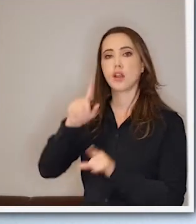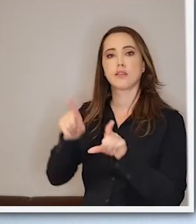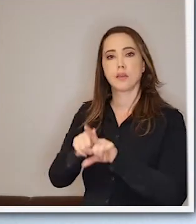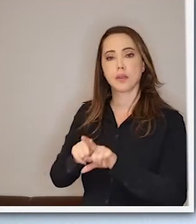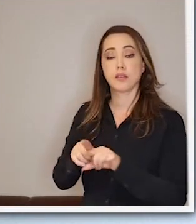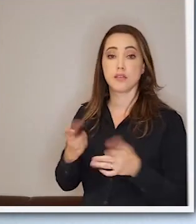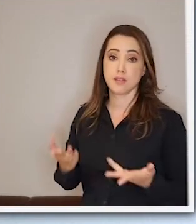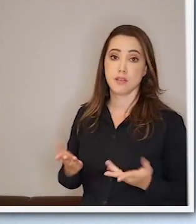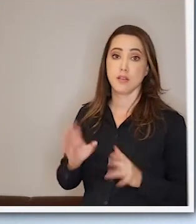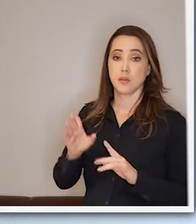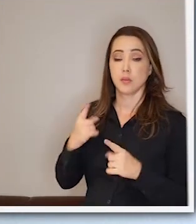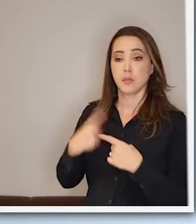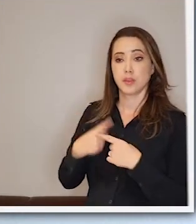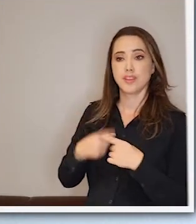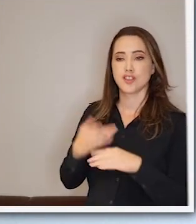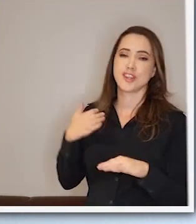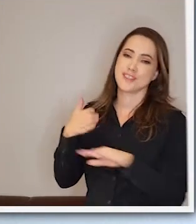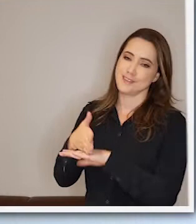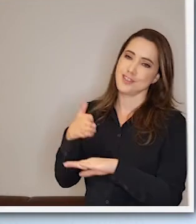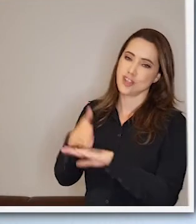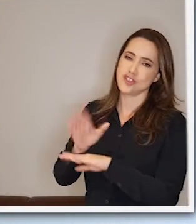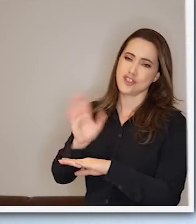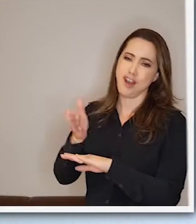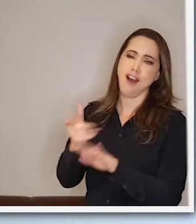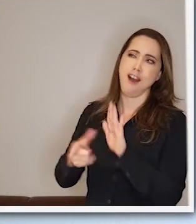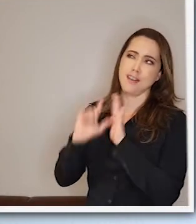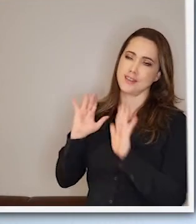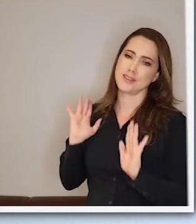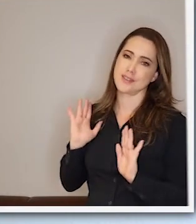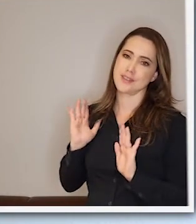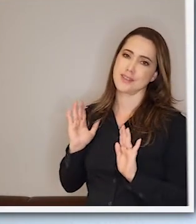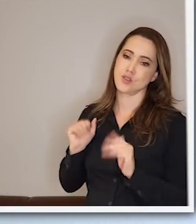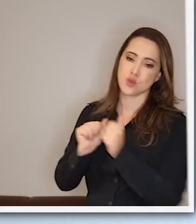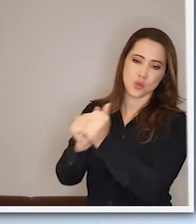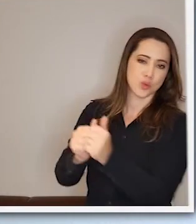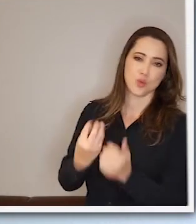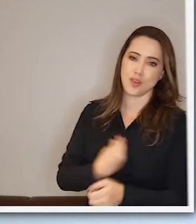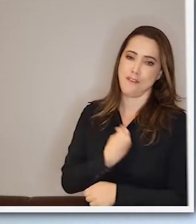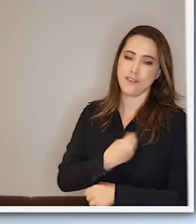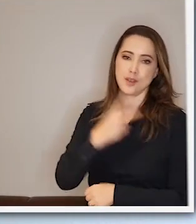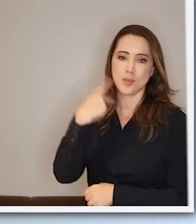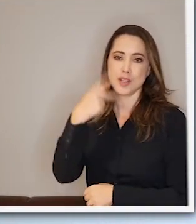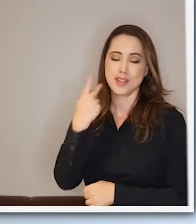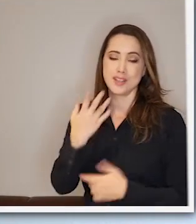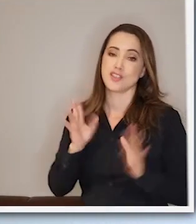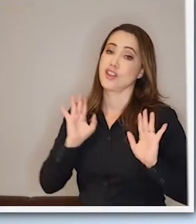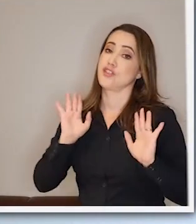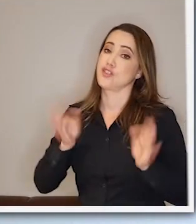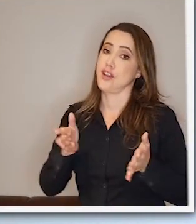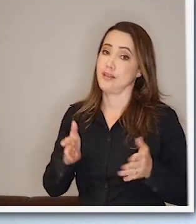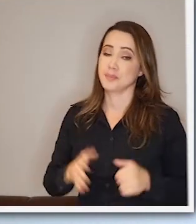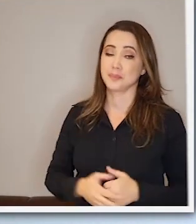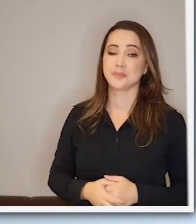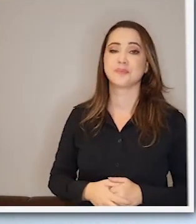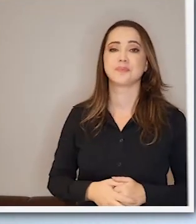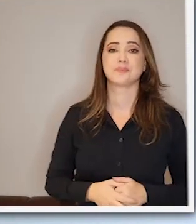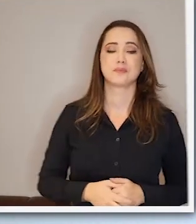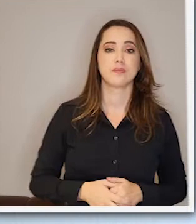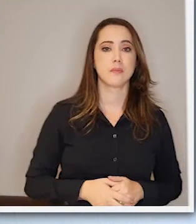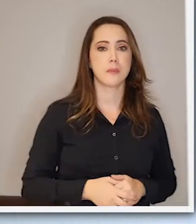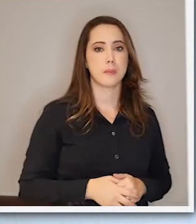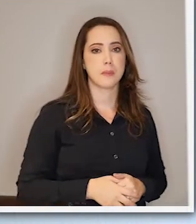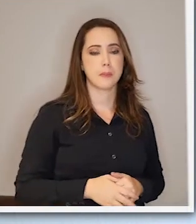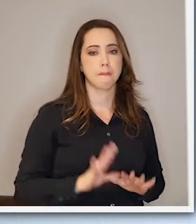Quando veio na cabeça do Fabiano, vou entrar para a vida pública também. Apesar de já ter entrado. Eu já estava na vida pública. A vida pública já estava